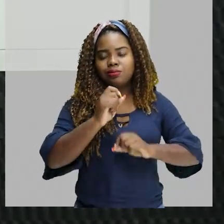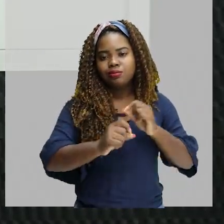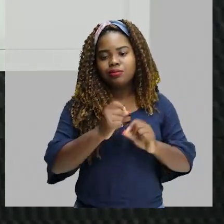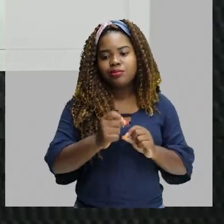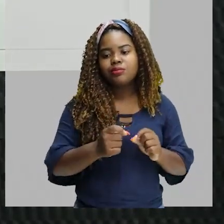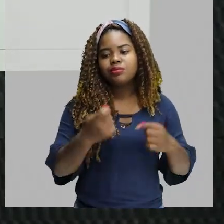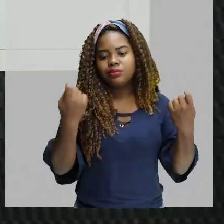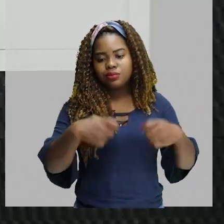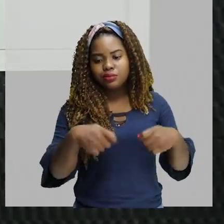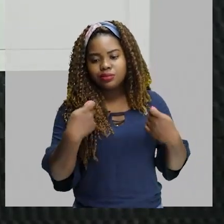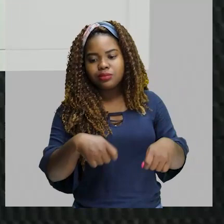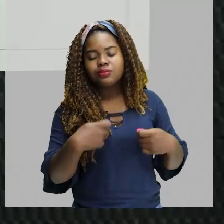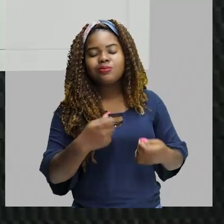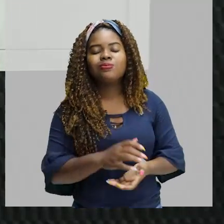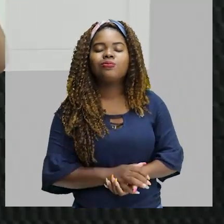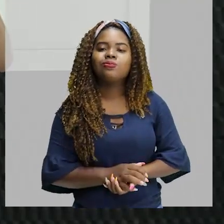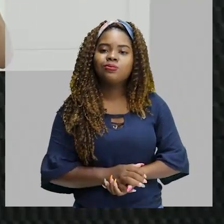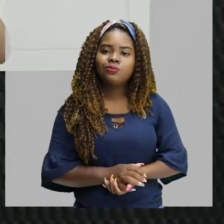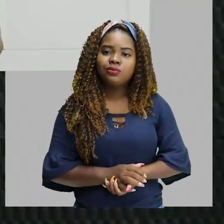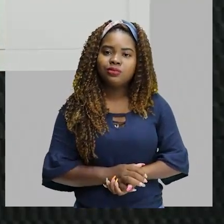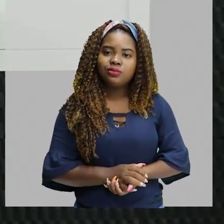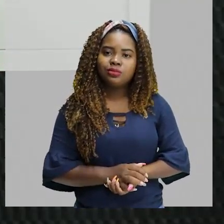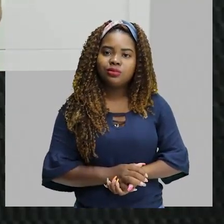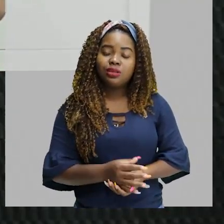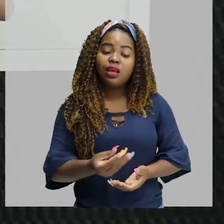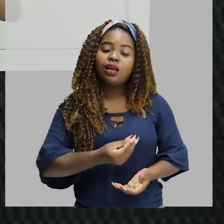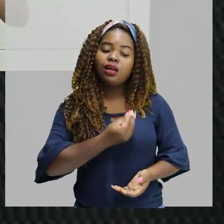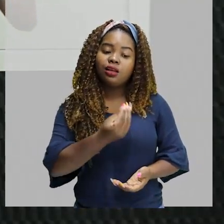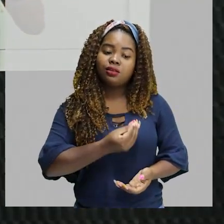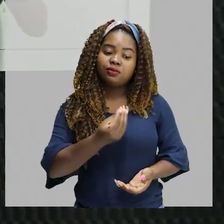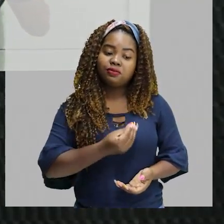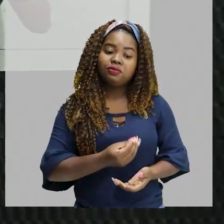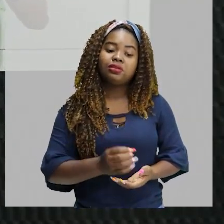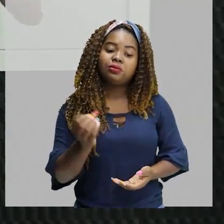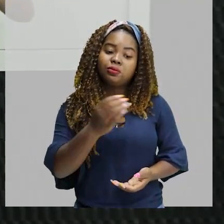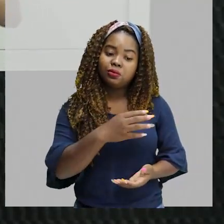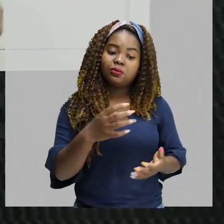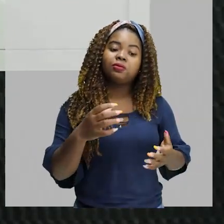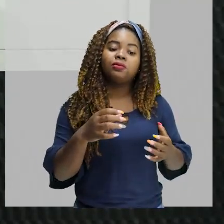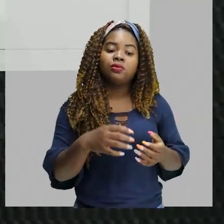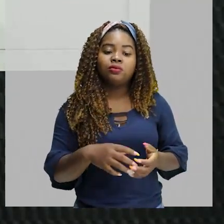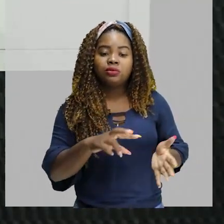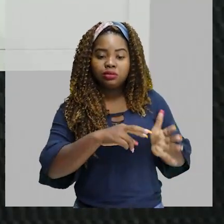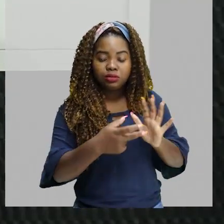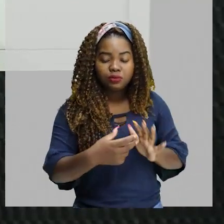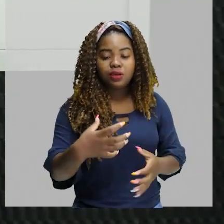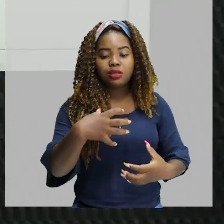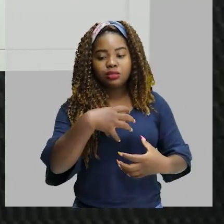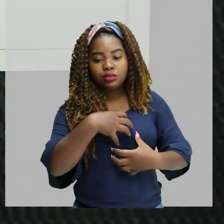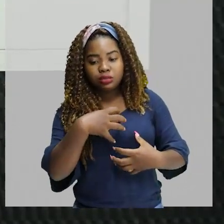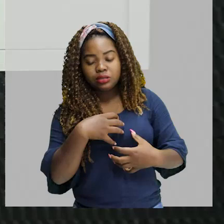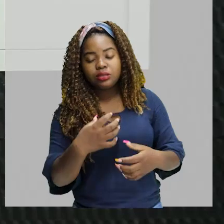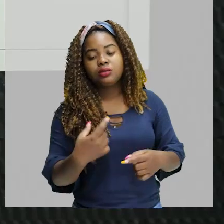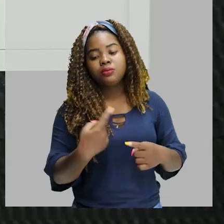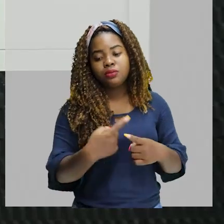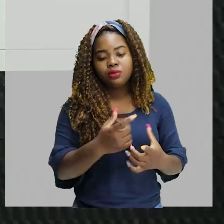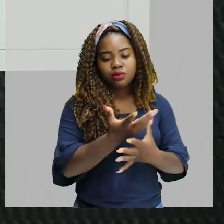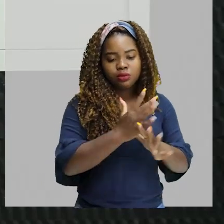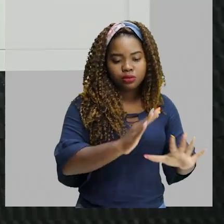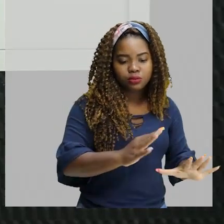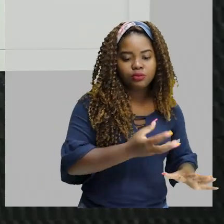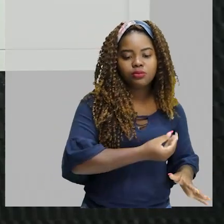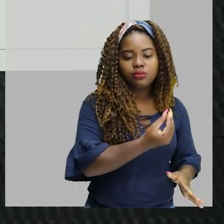estes projetos. E aí, tá? A vida, ela ganha um novo sentido, porque o encerramento da